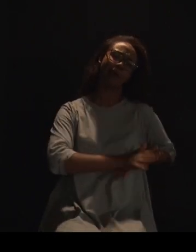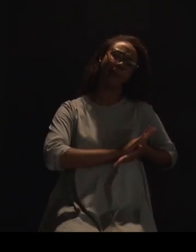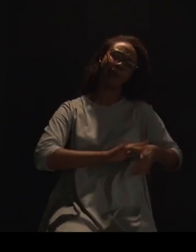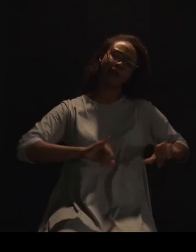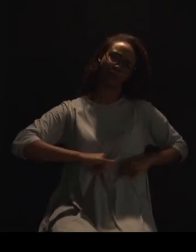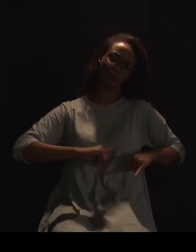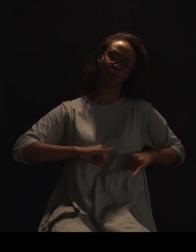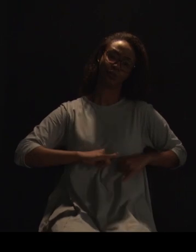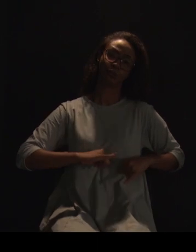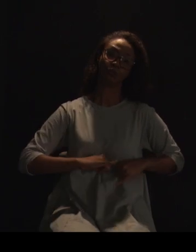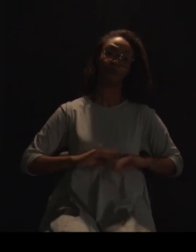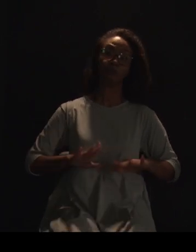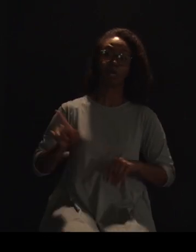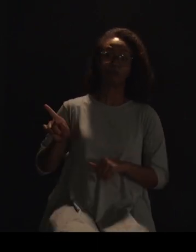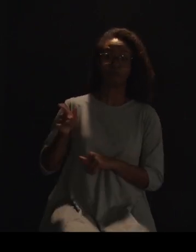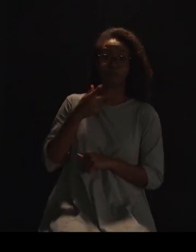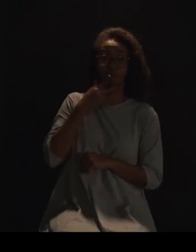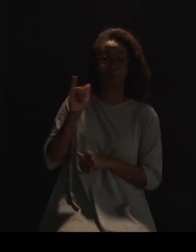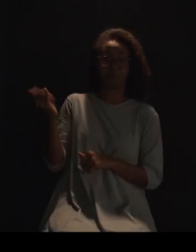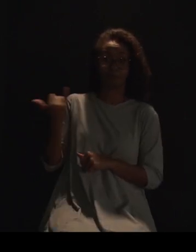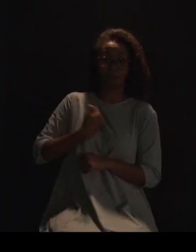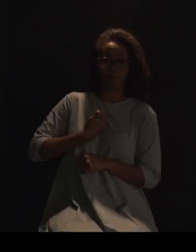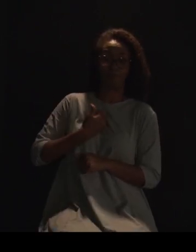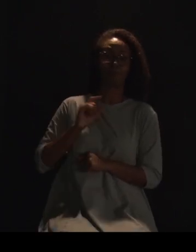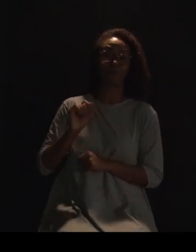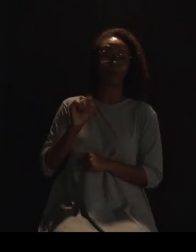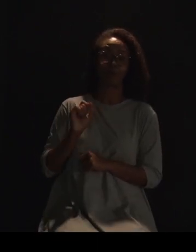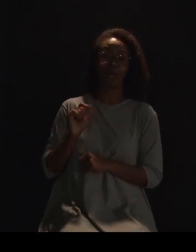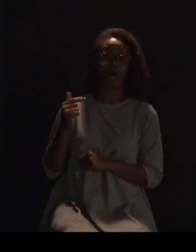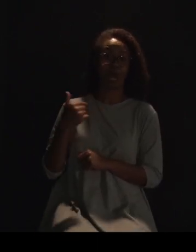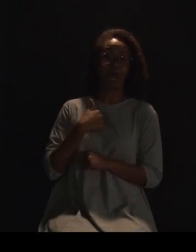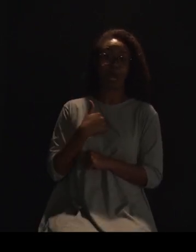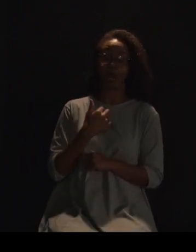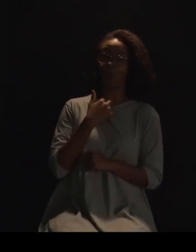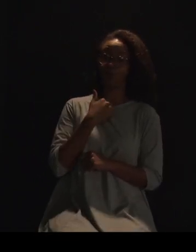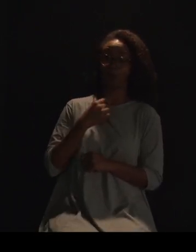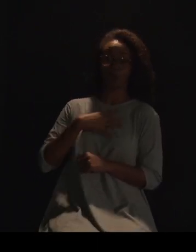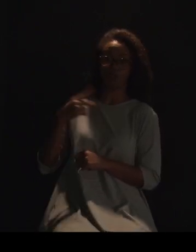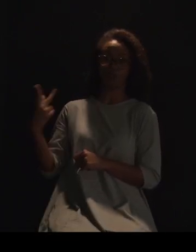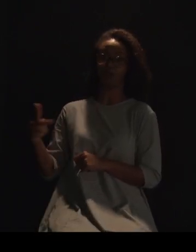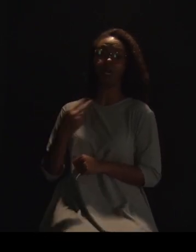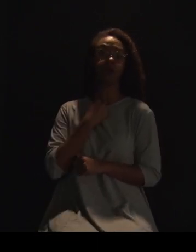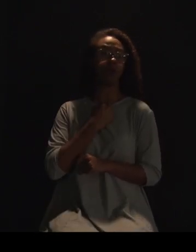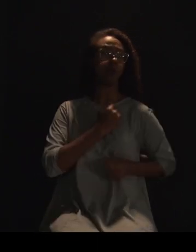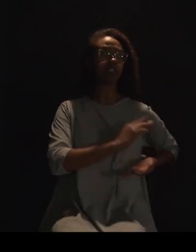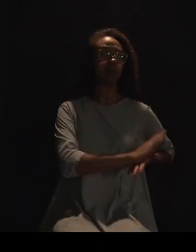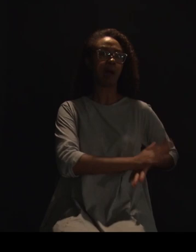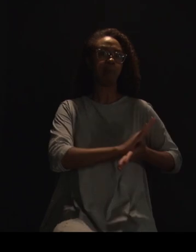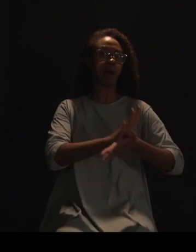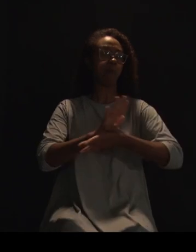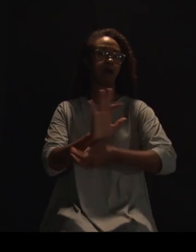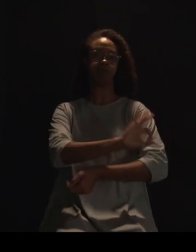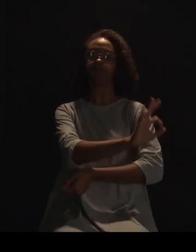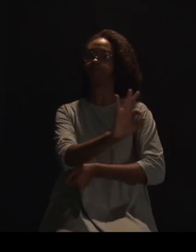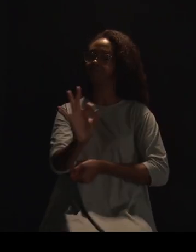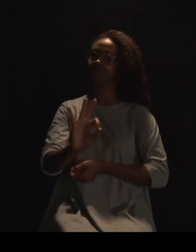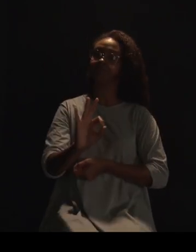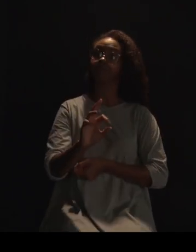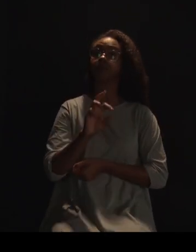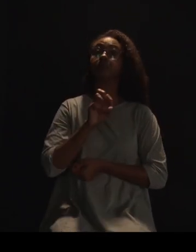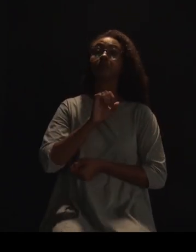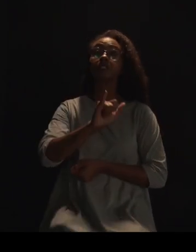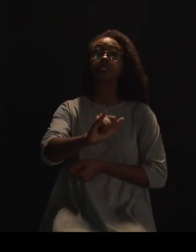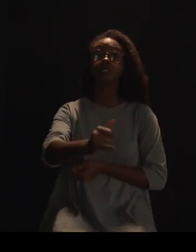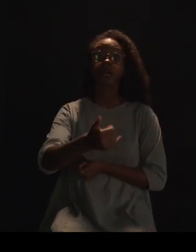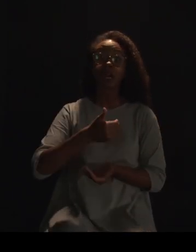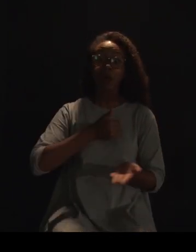ele disse pra mim que eu não poderia os filhos dele não poderia está discriminando ninguém a partir do momento que ele que o